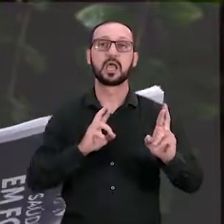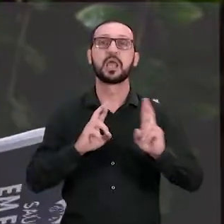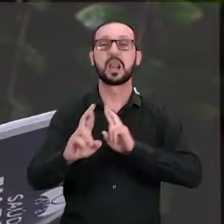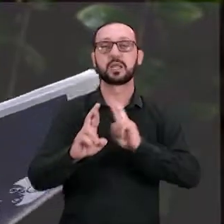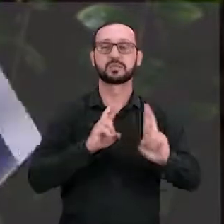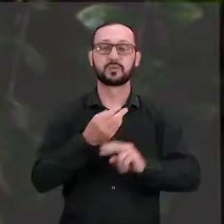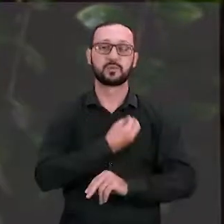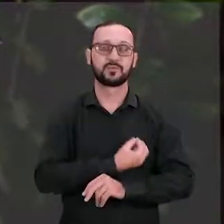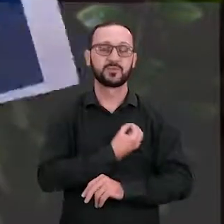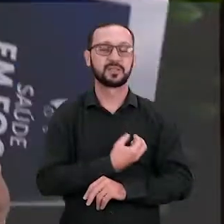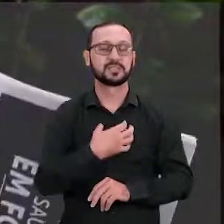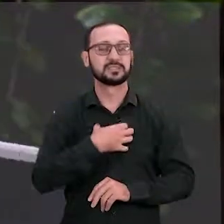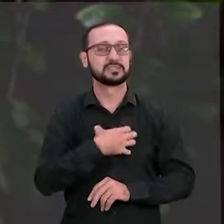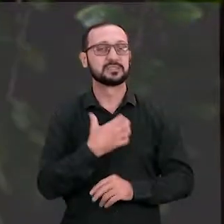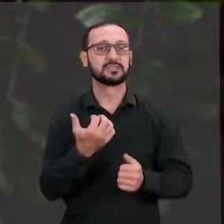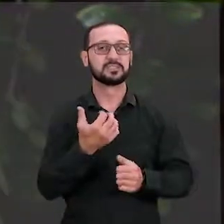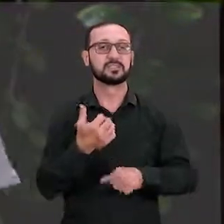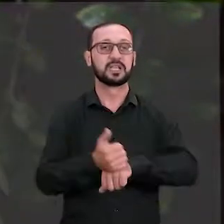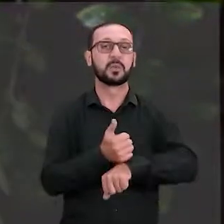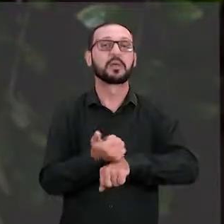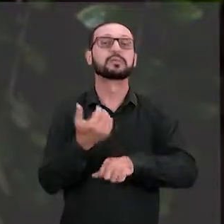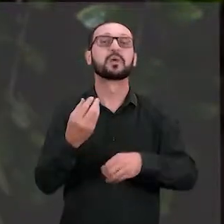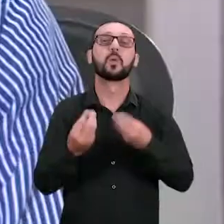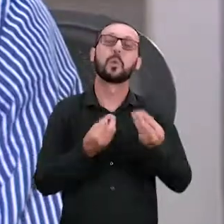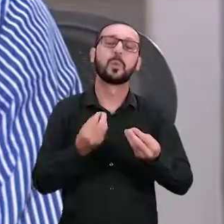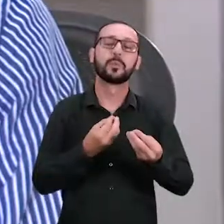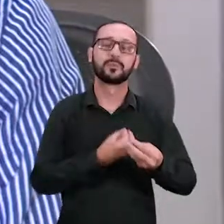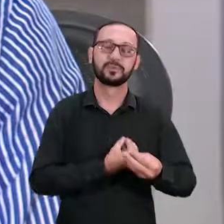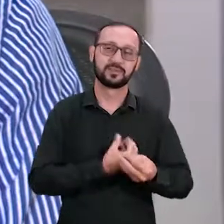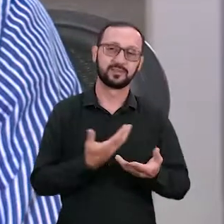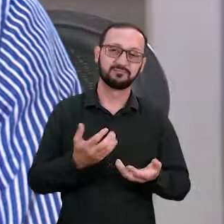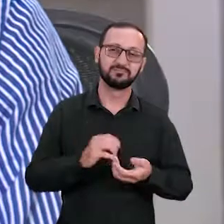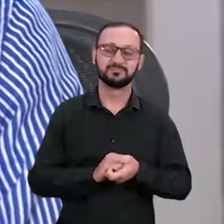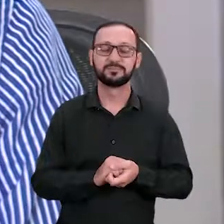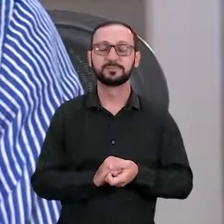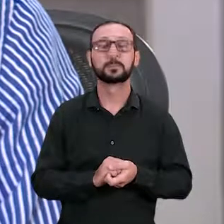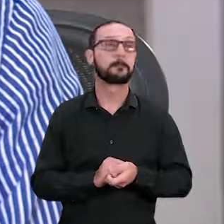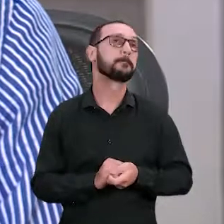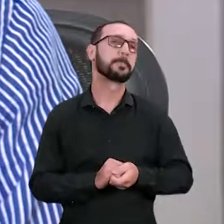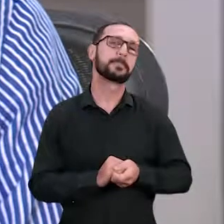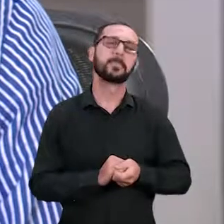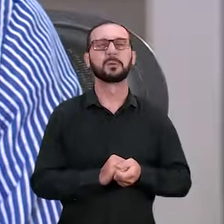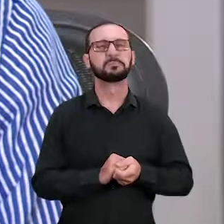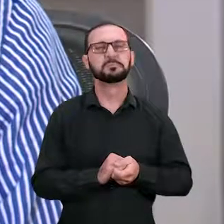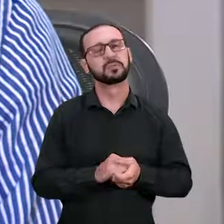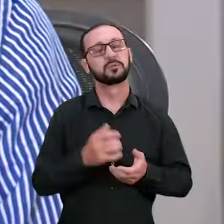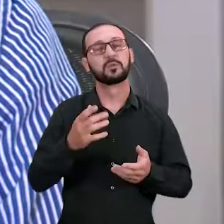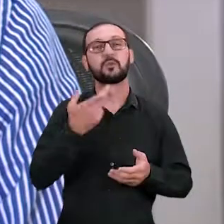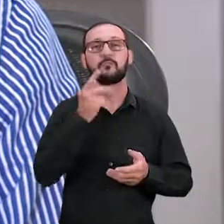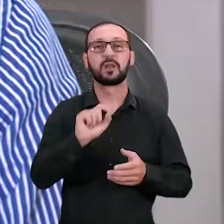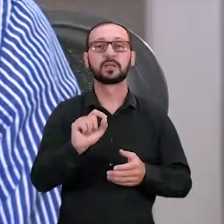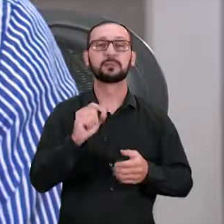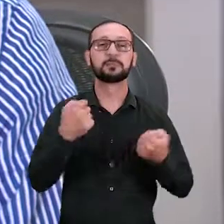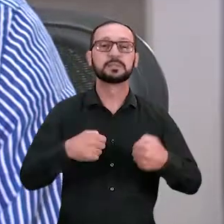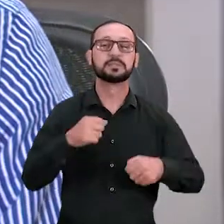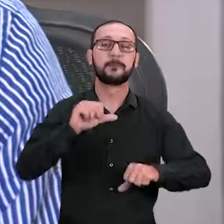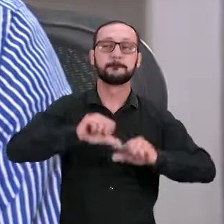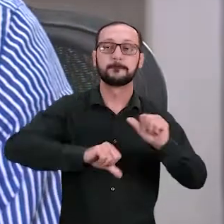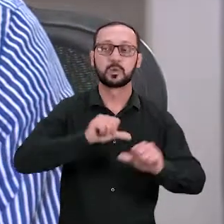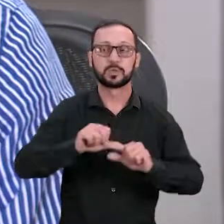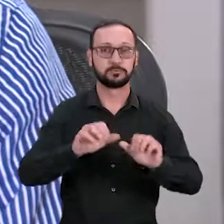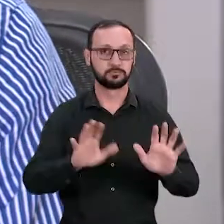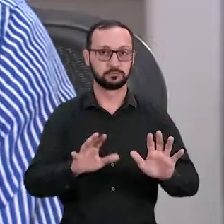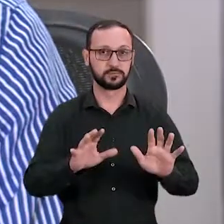a vida, doutor? O bem-estar tem que mudar? Eu acho que a gente, não dizemos que tem que mudar, a pessoa tem que